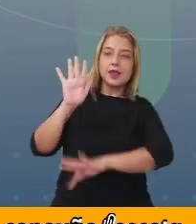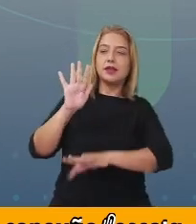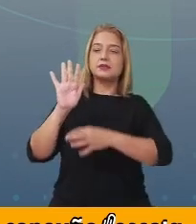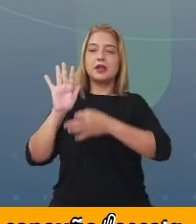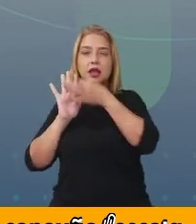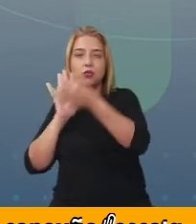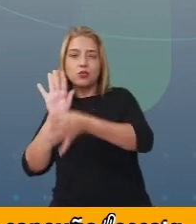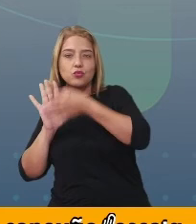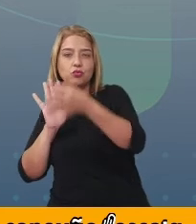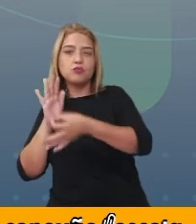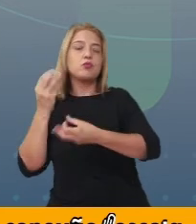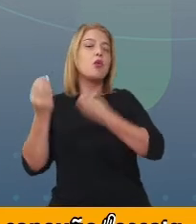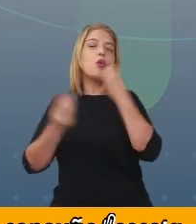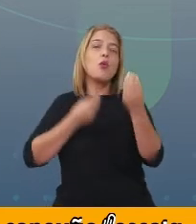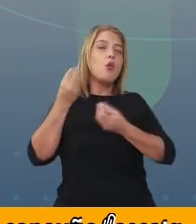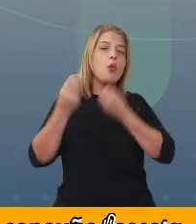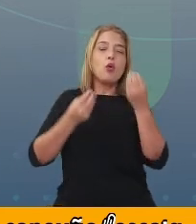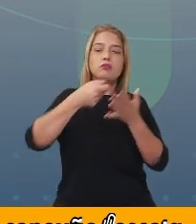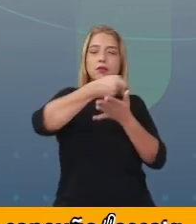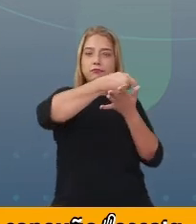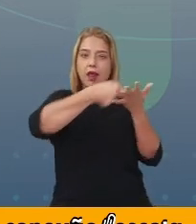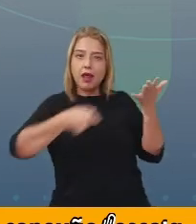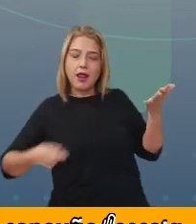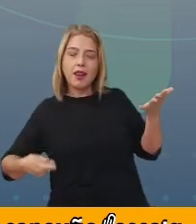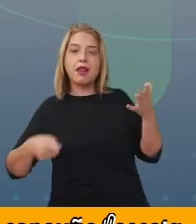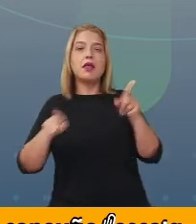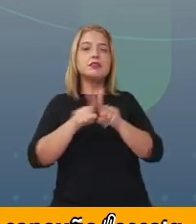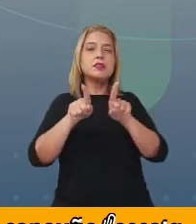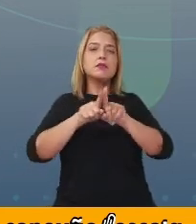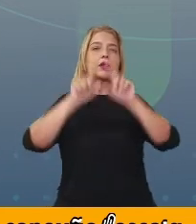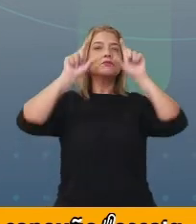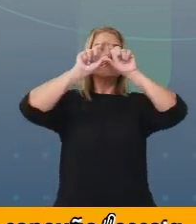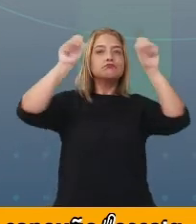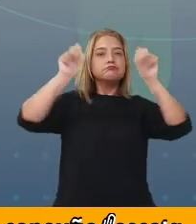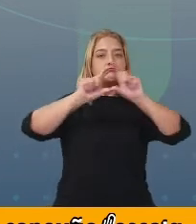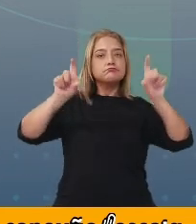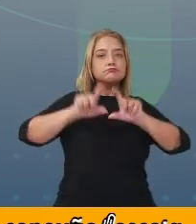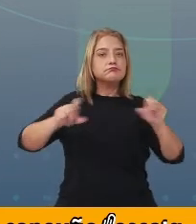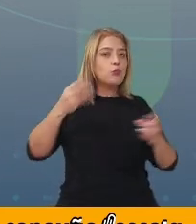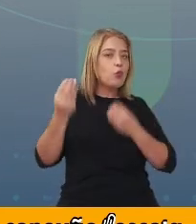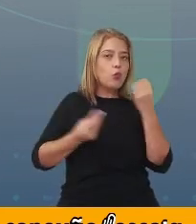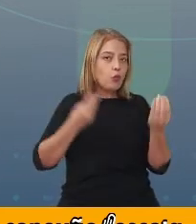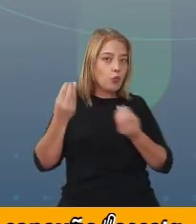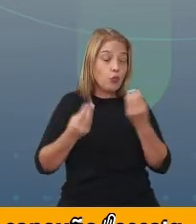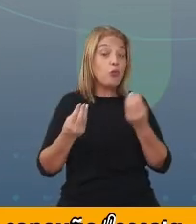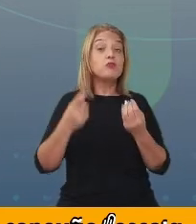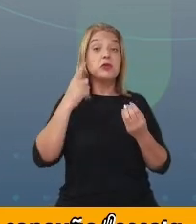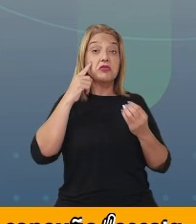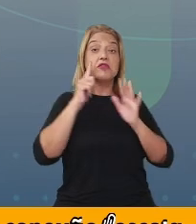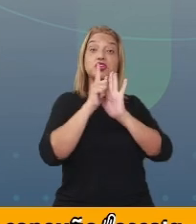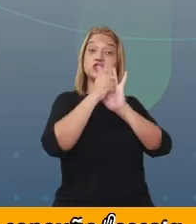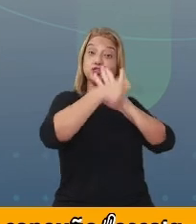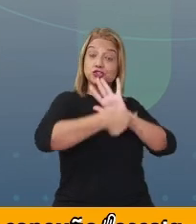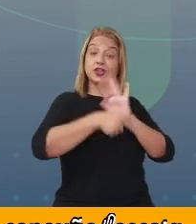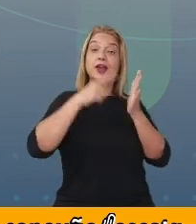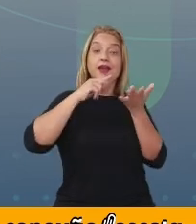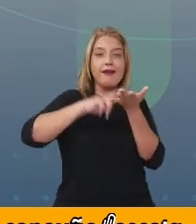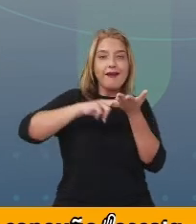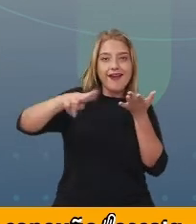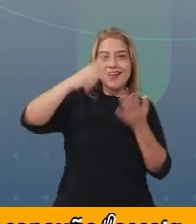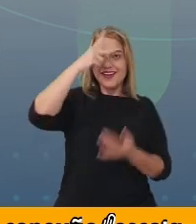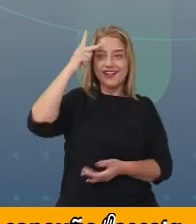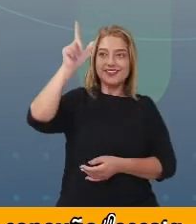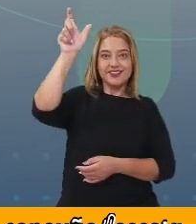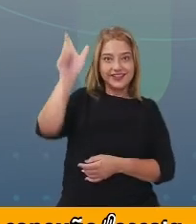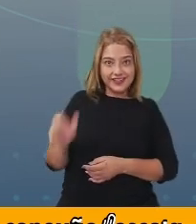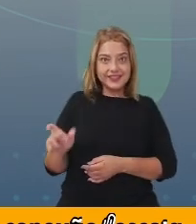o que é dissertar, sobre as partes desse texto. Vimos aqui um gênero que é a carta de leitor. Então, agora,